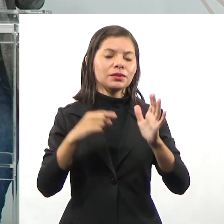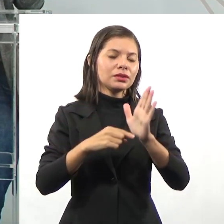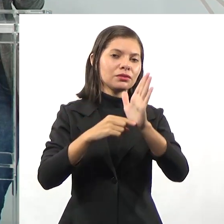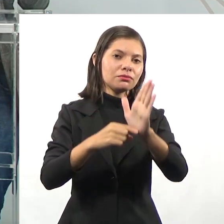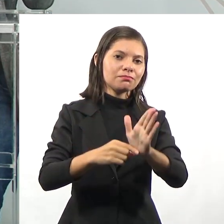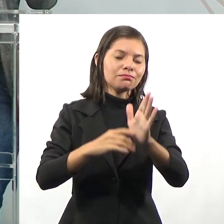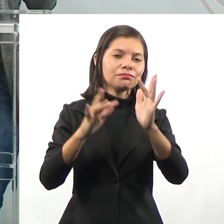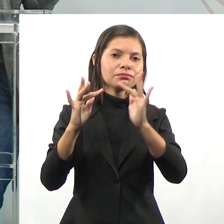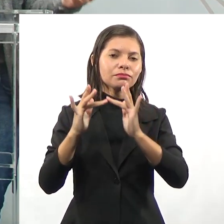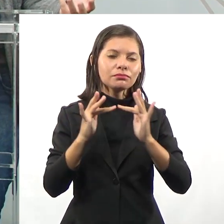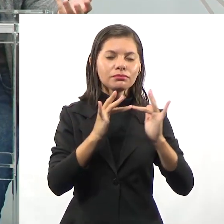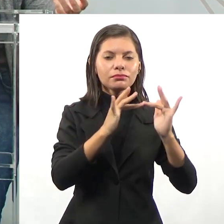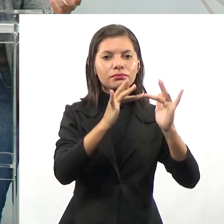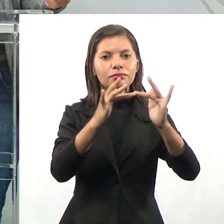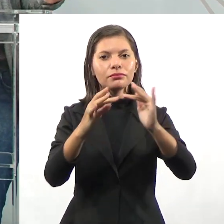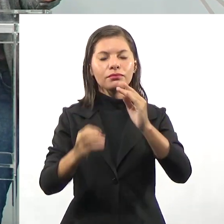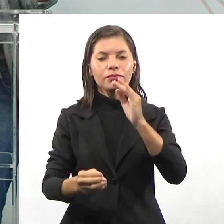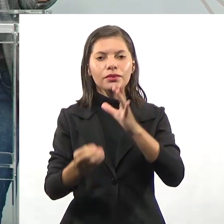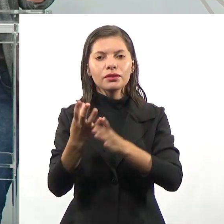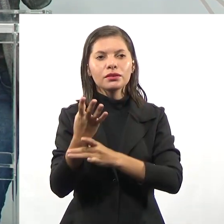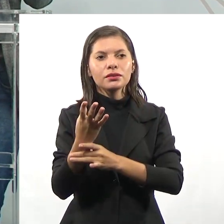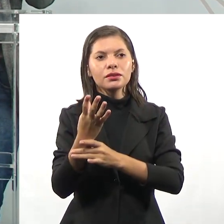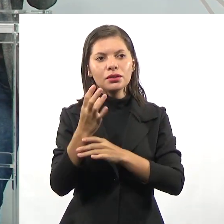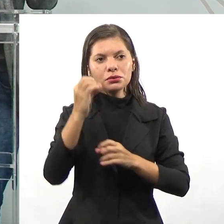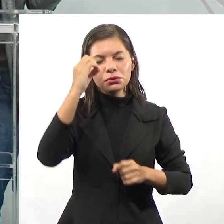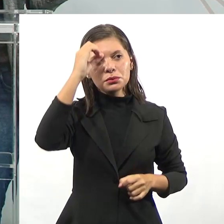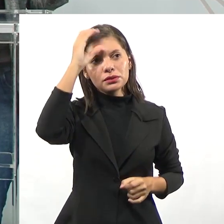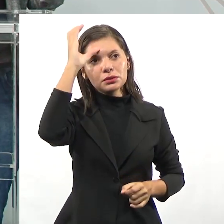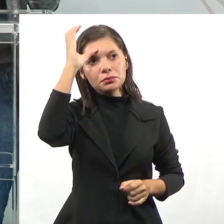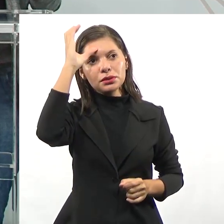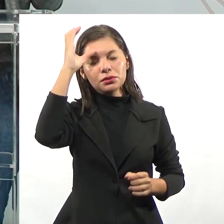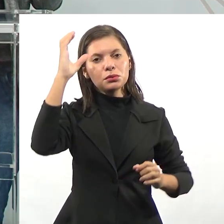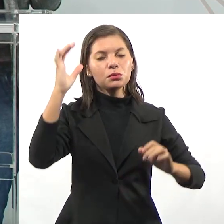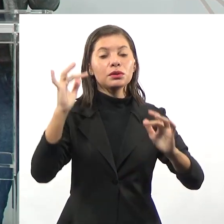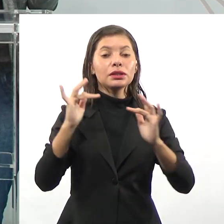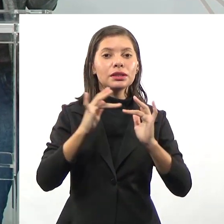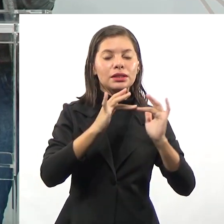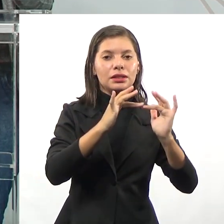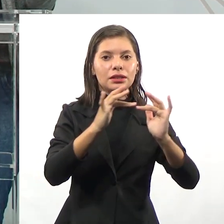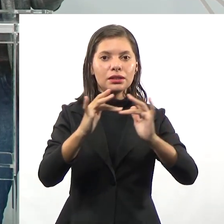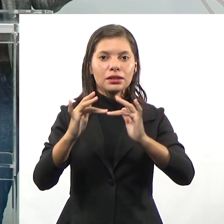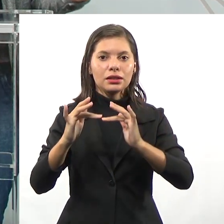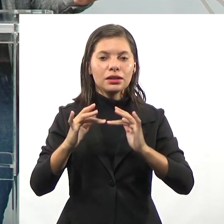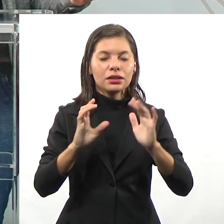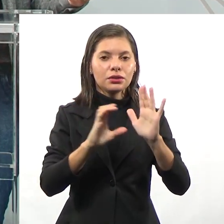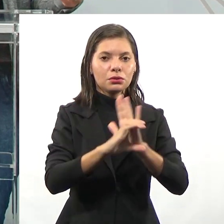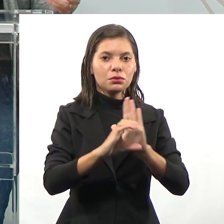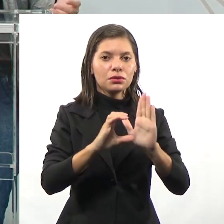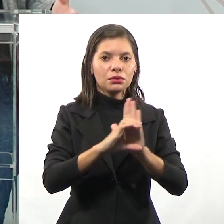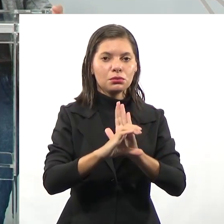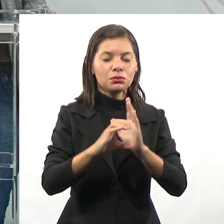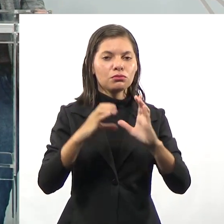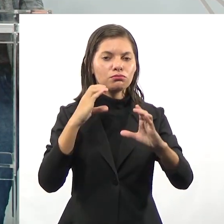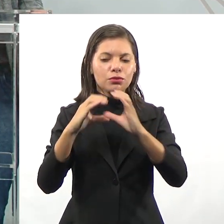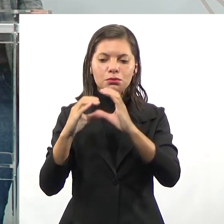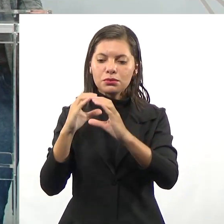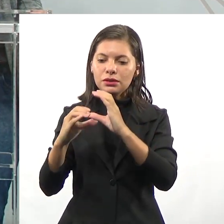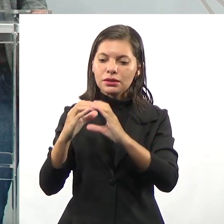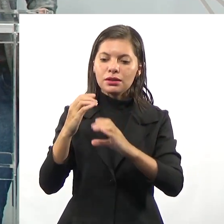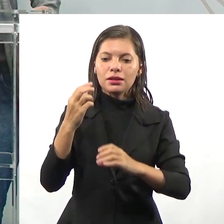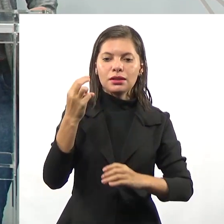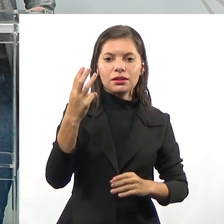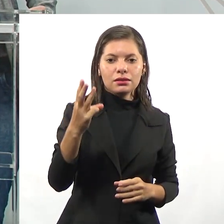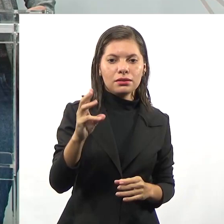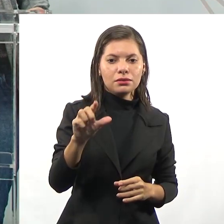ser utilizada para produção de conhecimento, ou seja, para interagir com o conteúdo, filtrar, seja também para